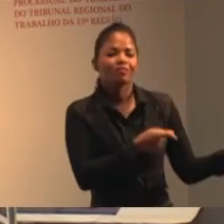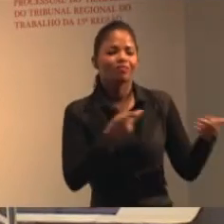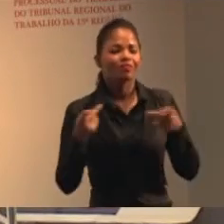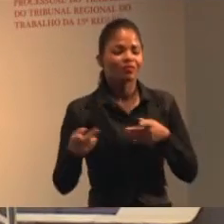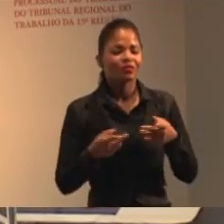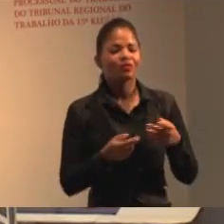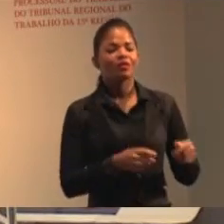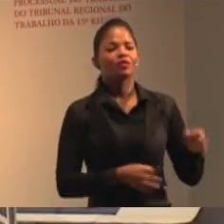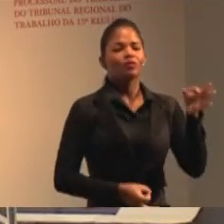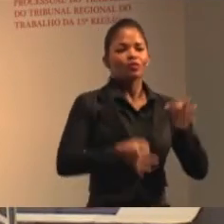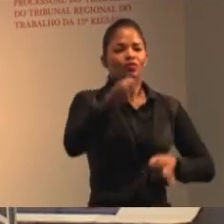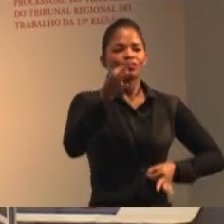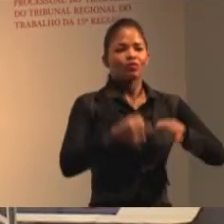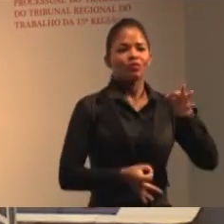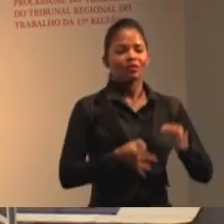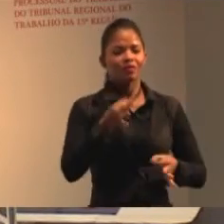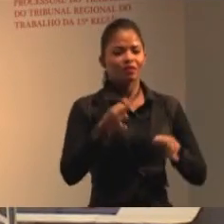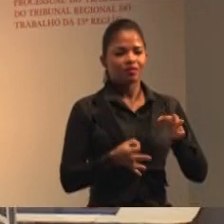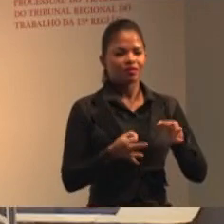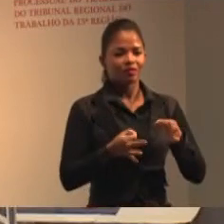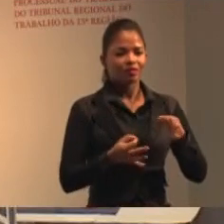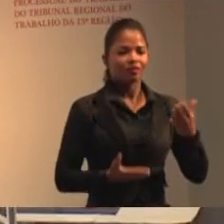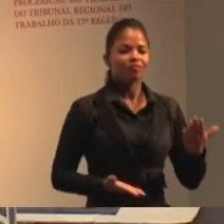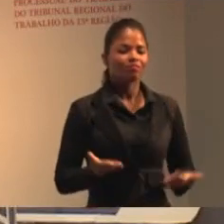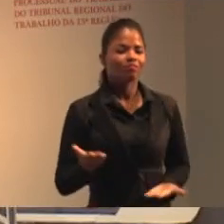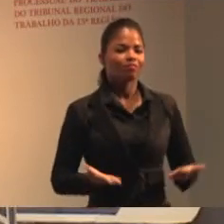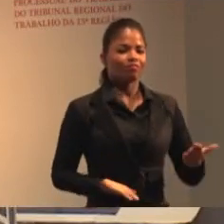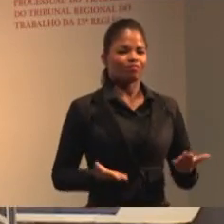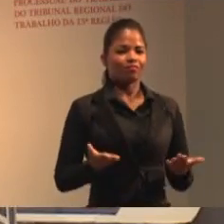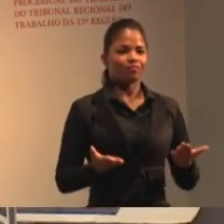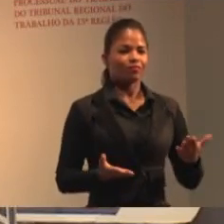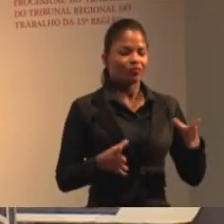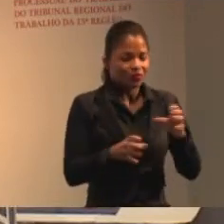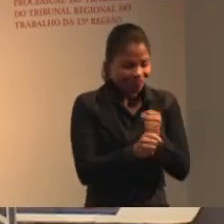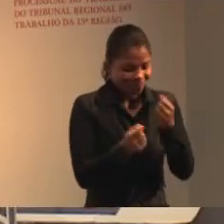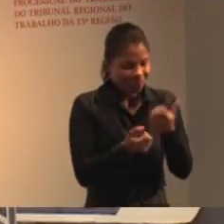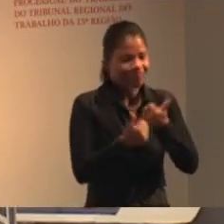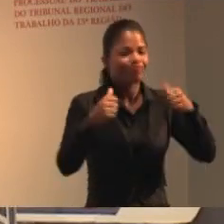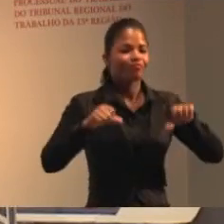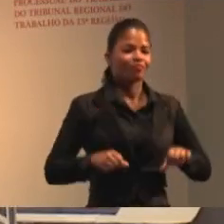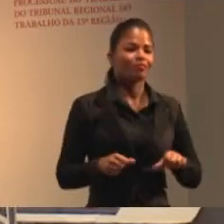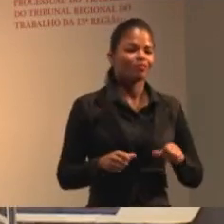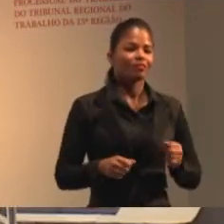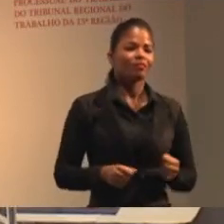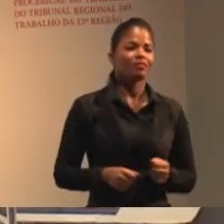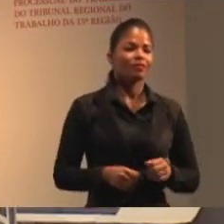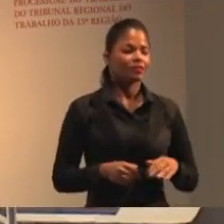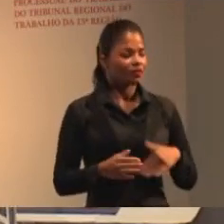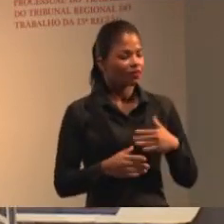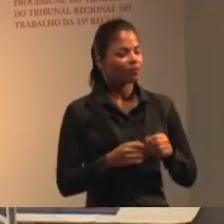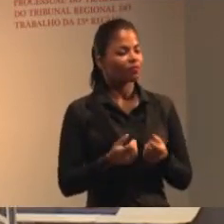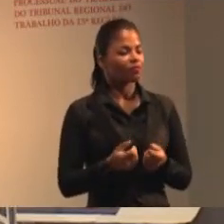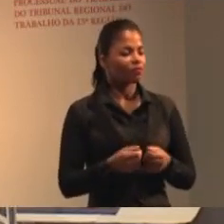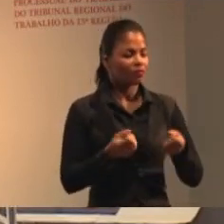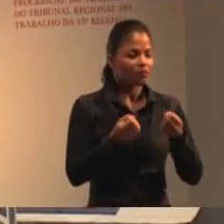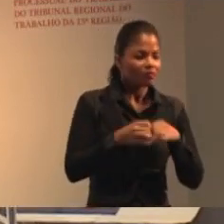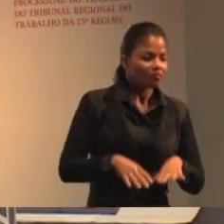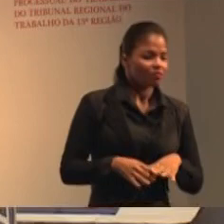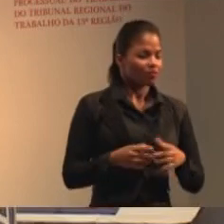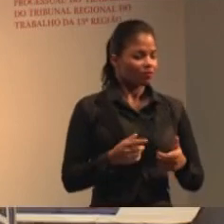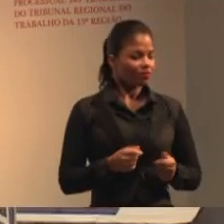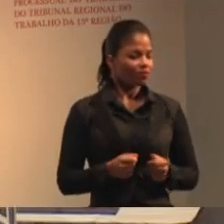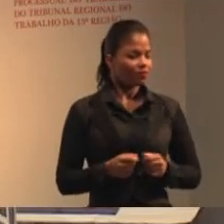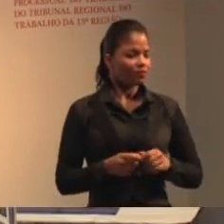e servidores, estrangulando seu orçamento. Ainda assim, e apesar dos